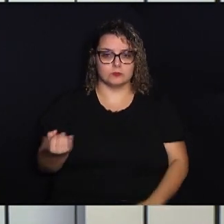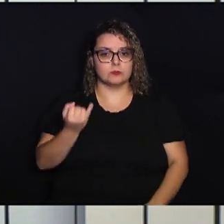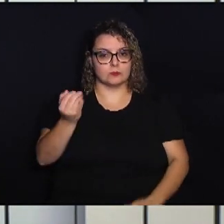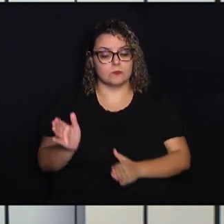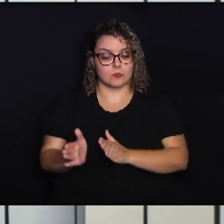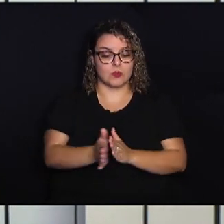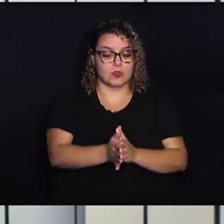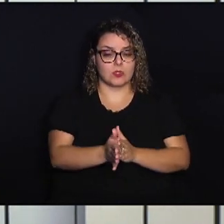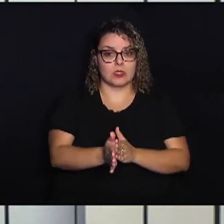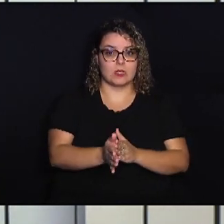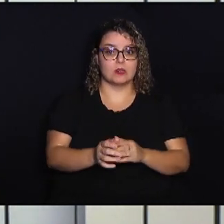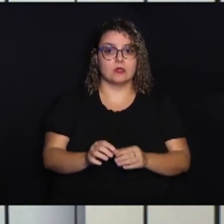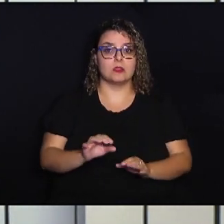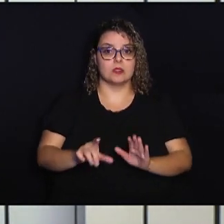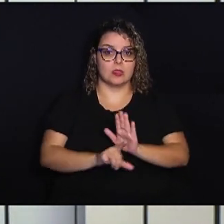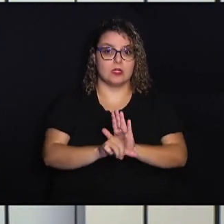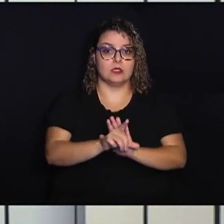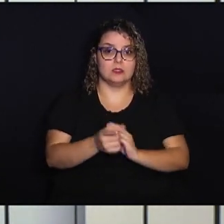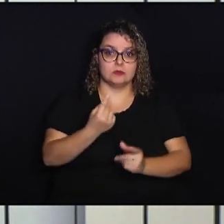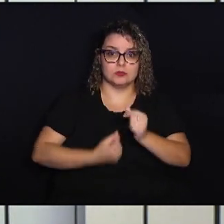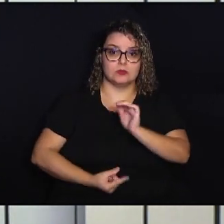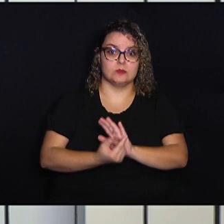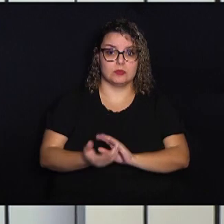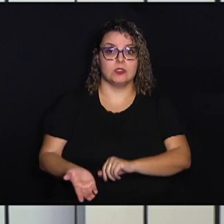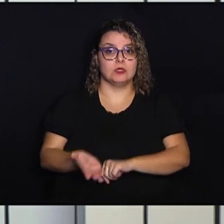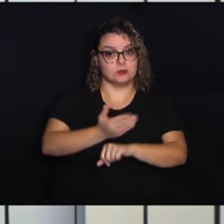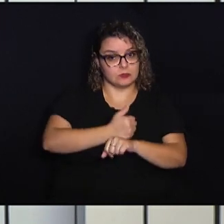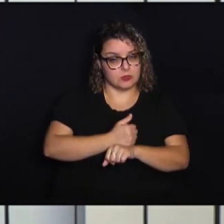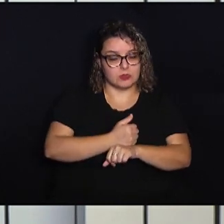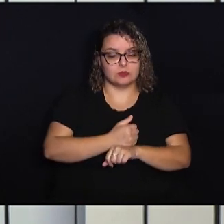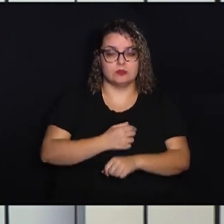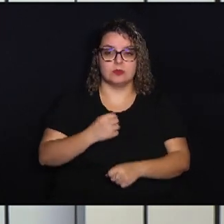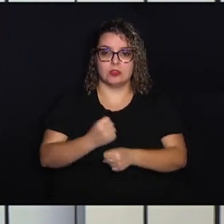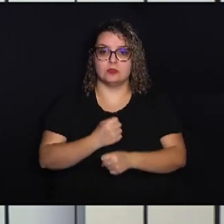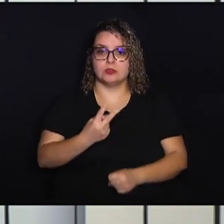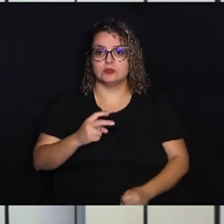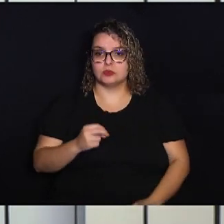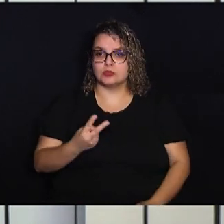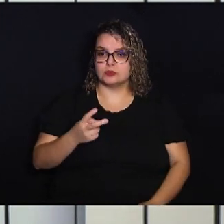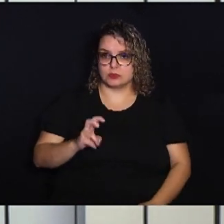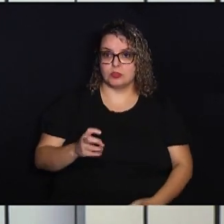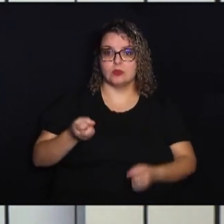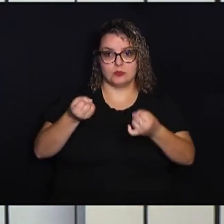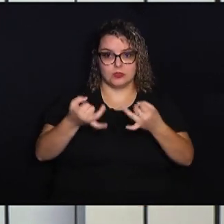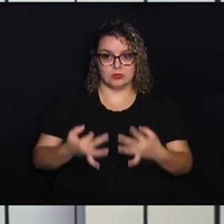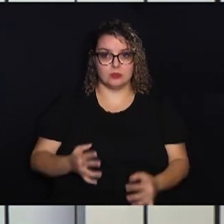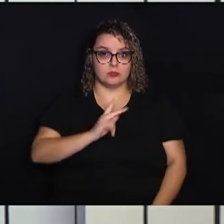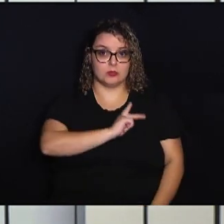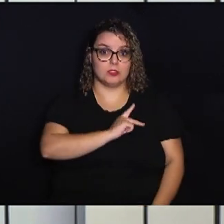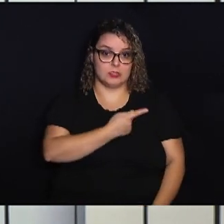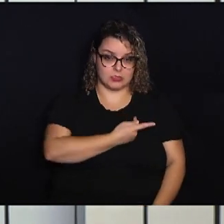de 58 países. E desde 1994, o PROERD existe no estado de São Paulo, oferecendo